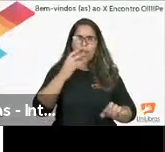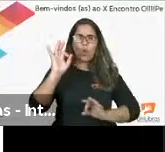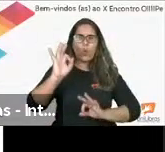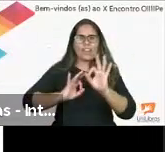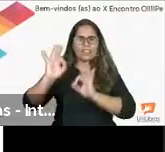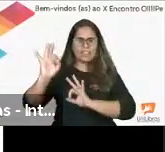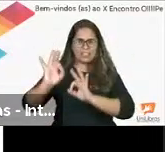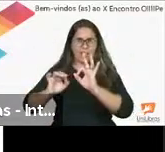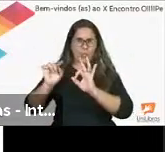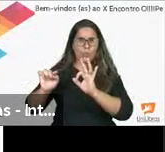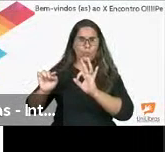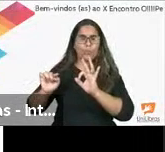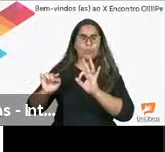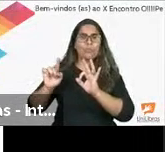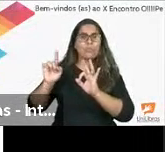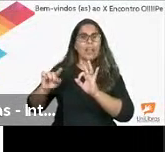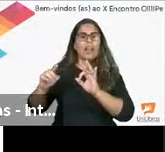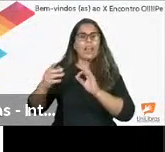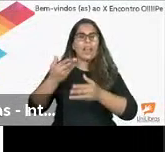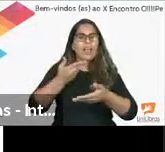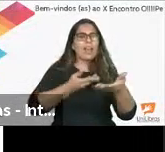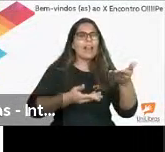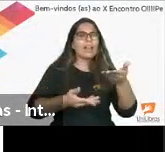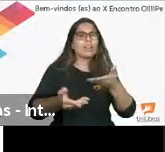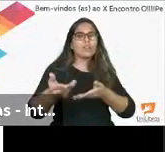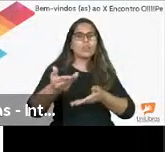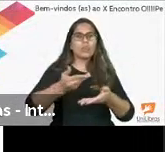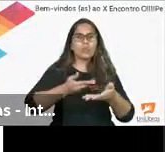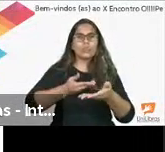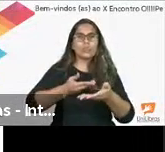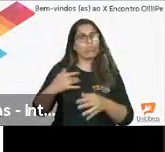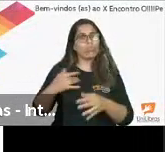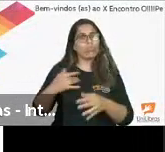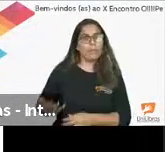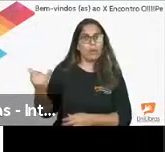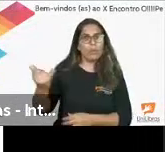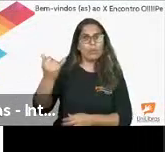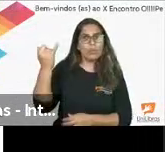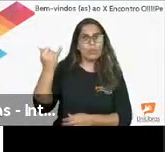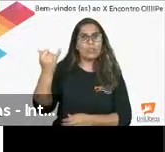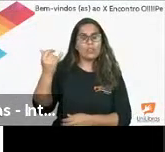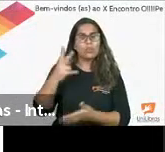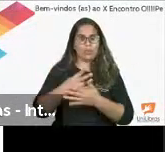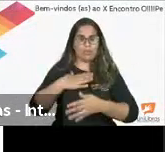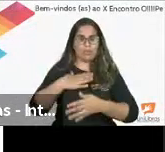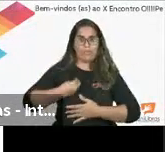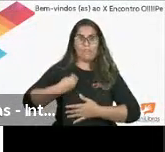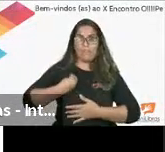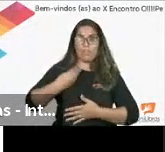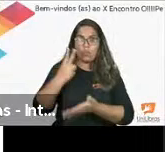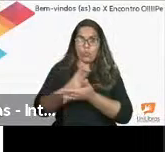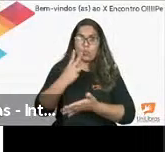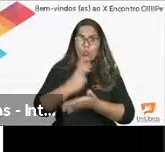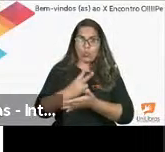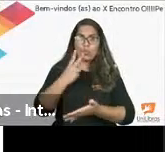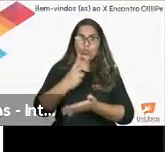organizações, quer dizer, as relações importantes para manter o ser vivo, continuar o seu